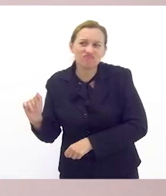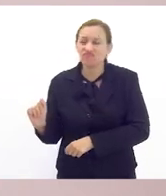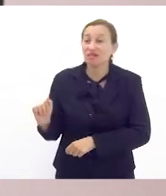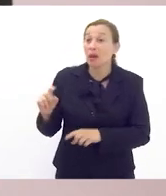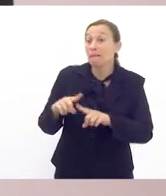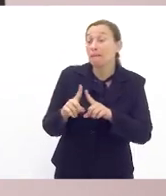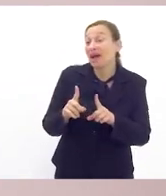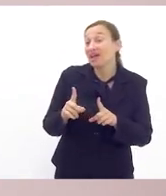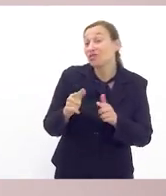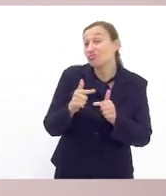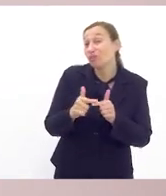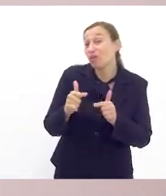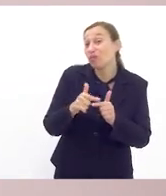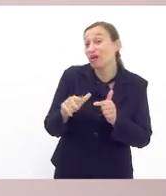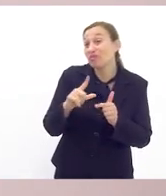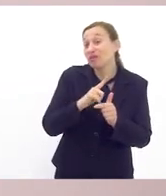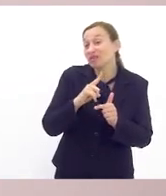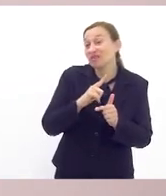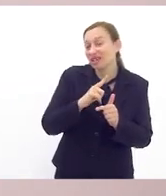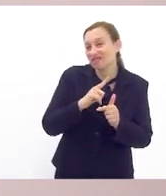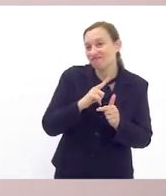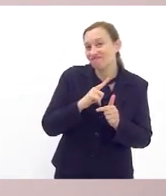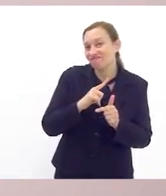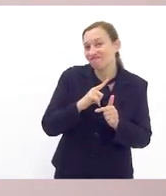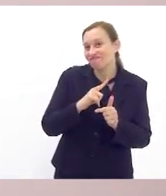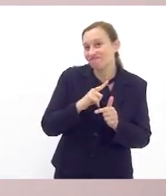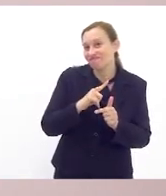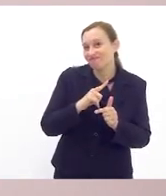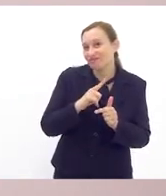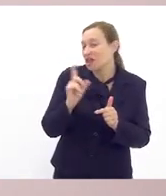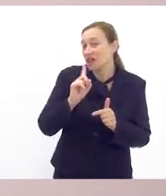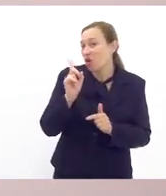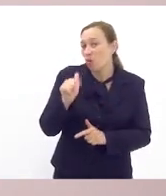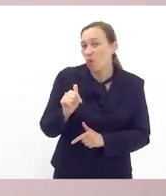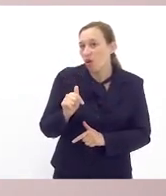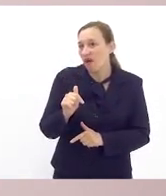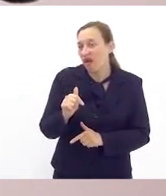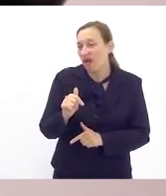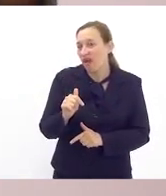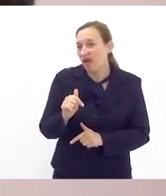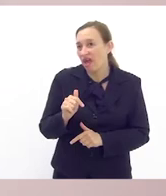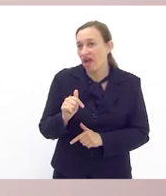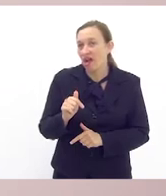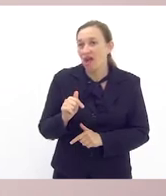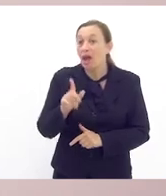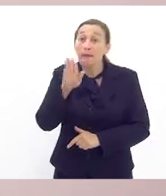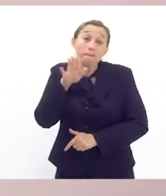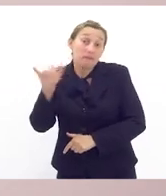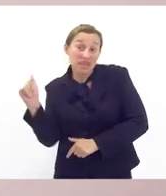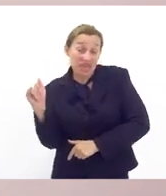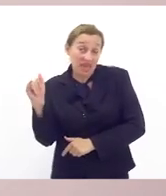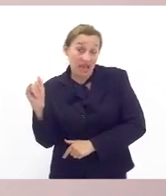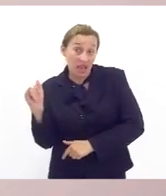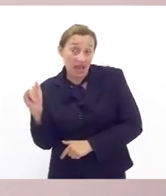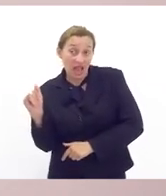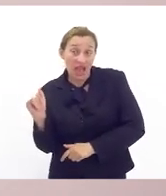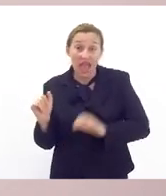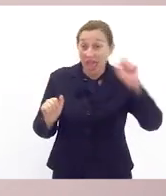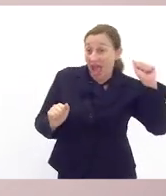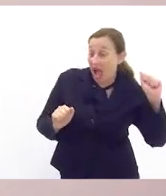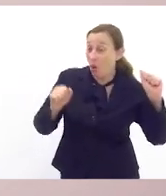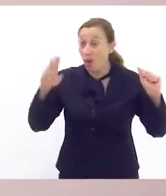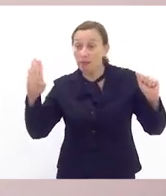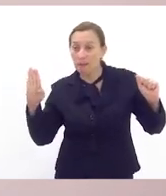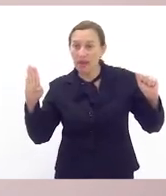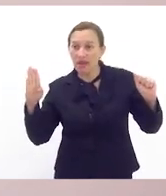que o teu problema tem um distintos não é aí você fica assim Bia é isso é aquilo